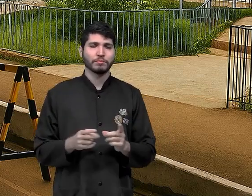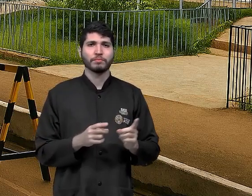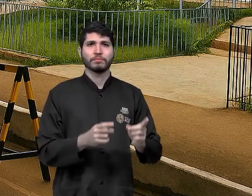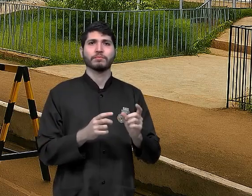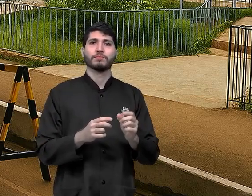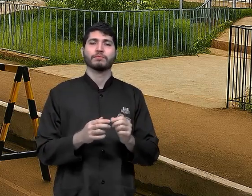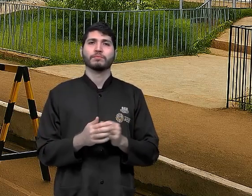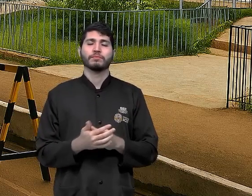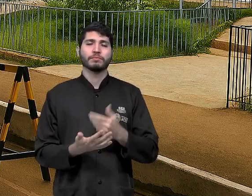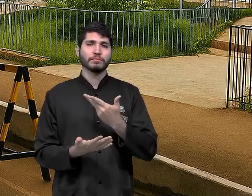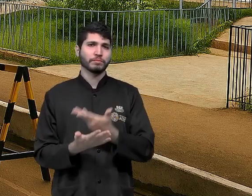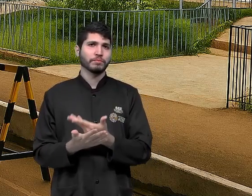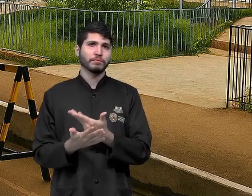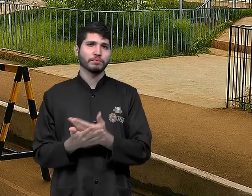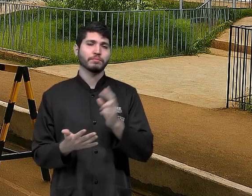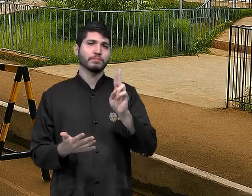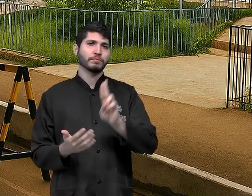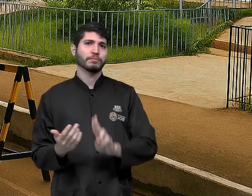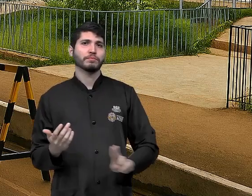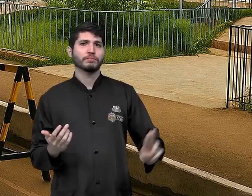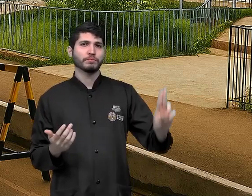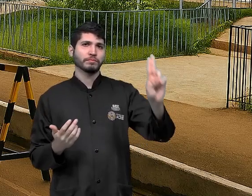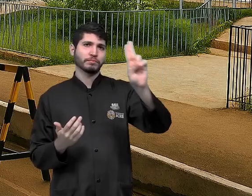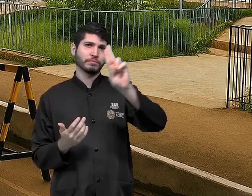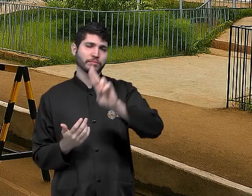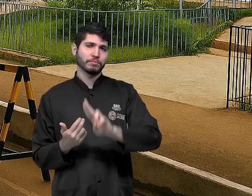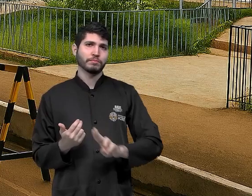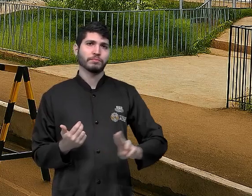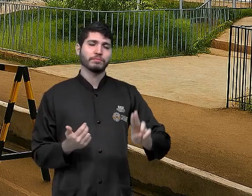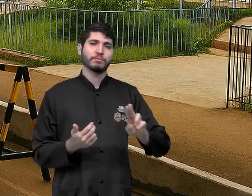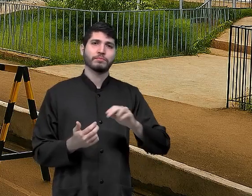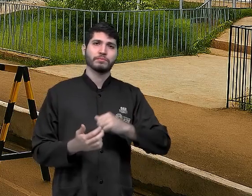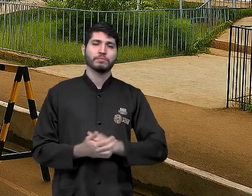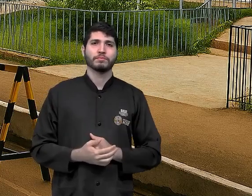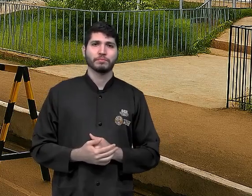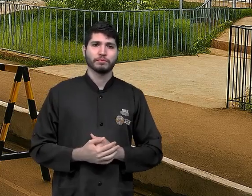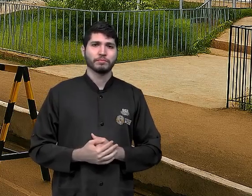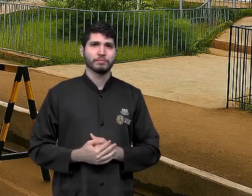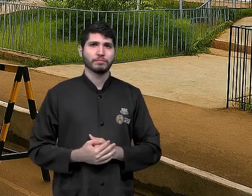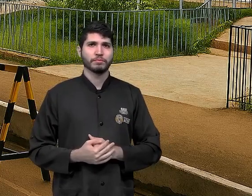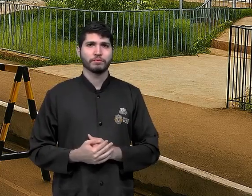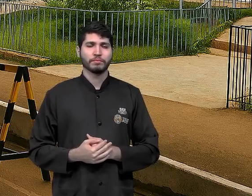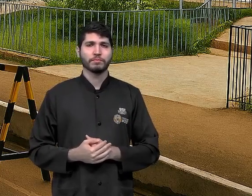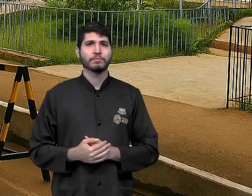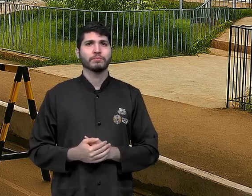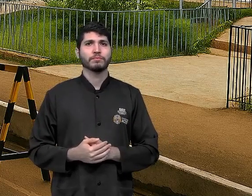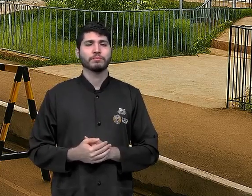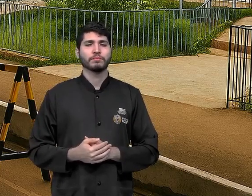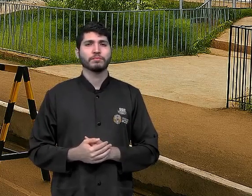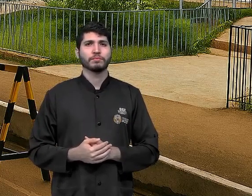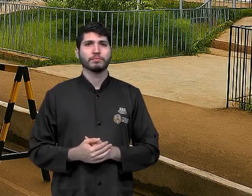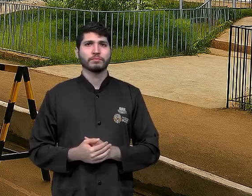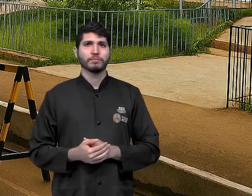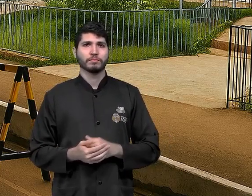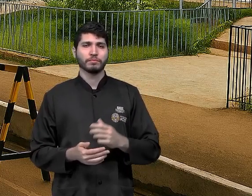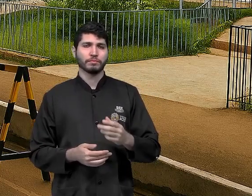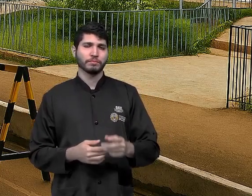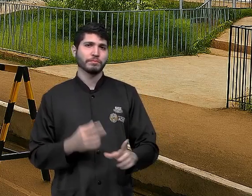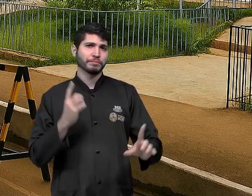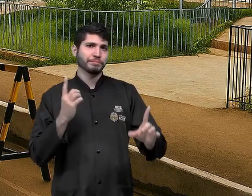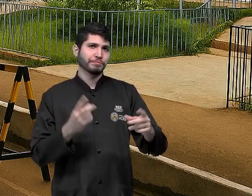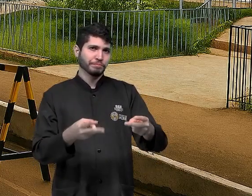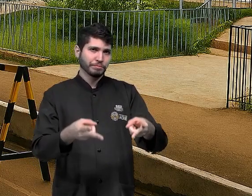mais barata, tá bom? A dominância brasileira, ou seja, se observa que